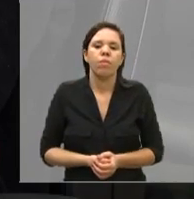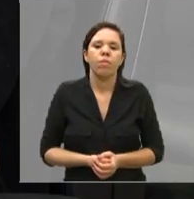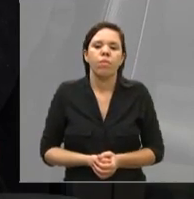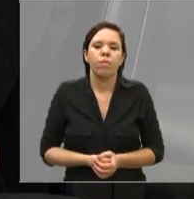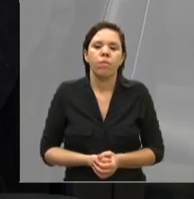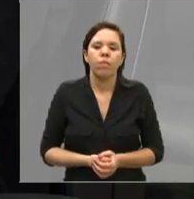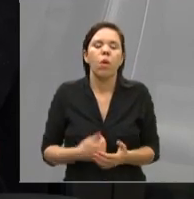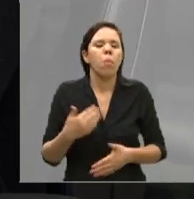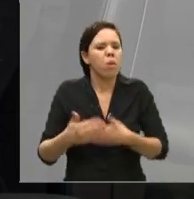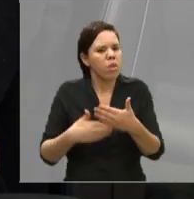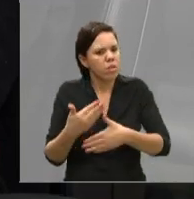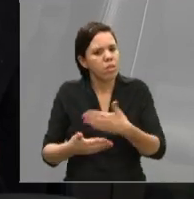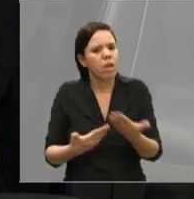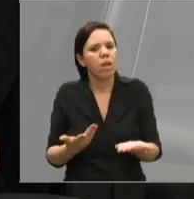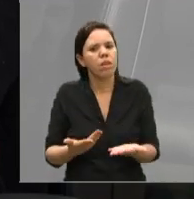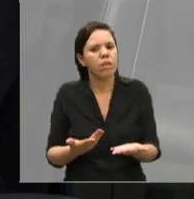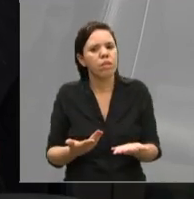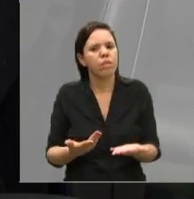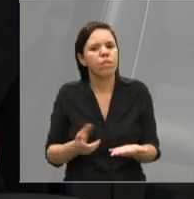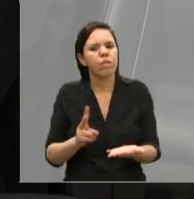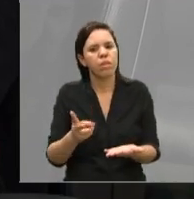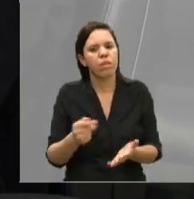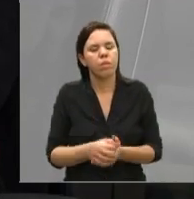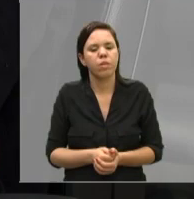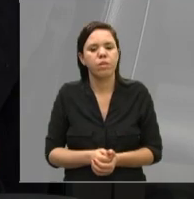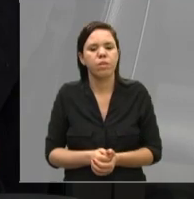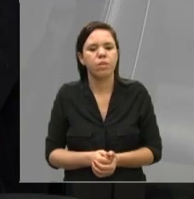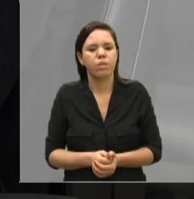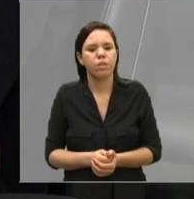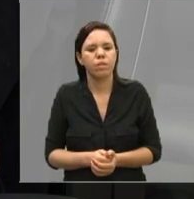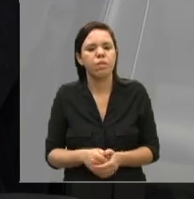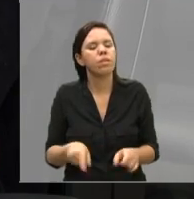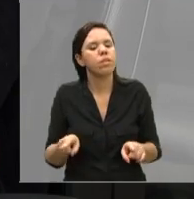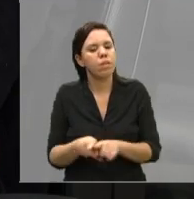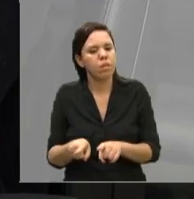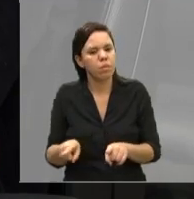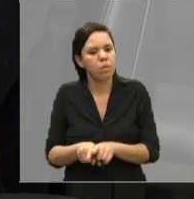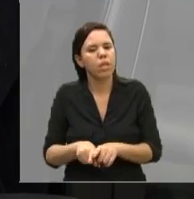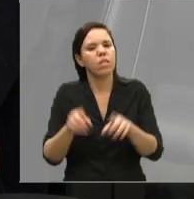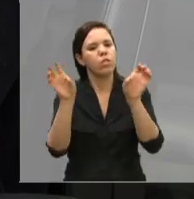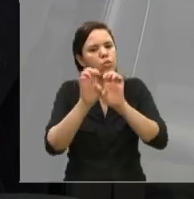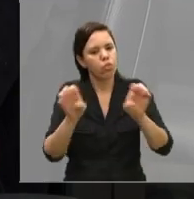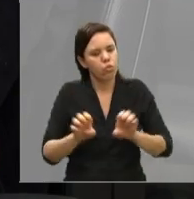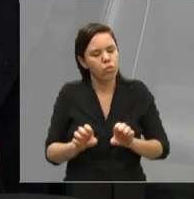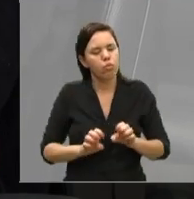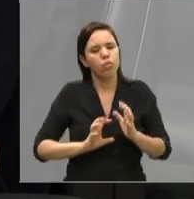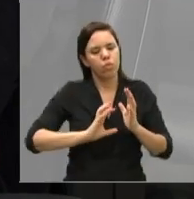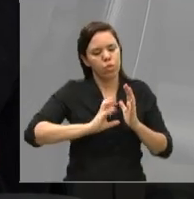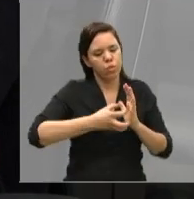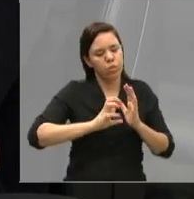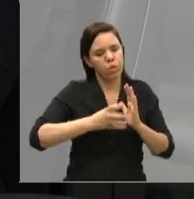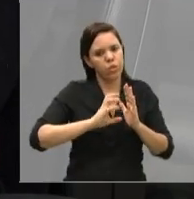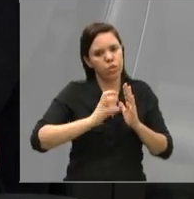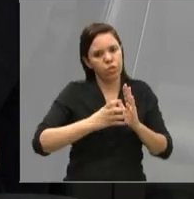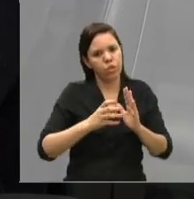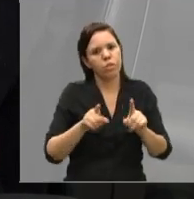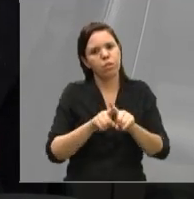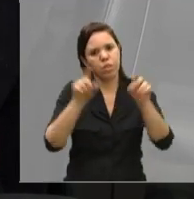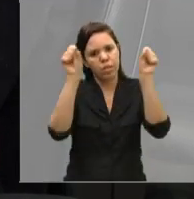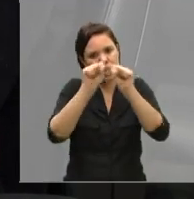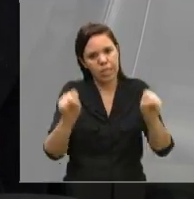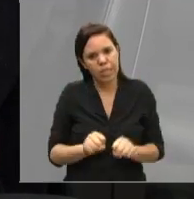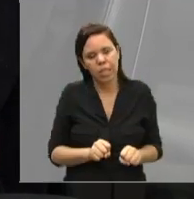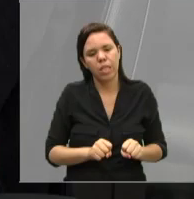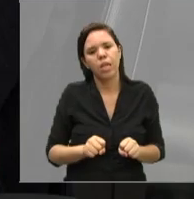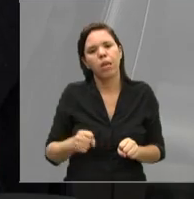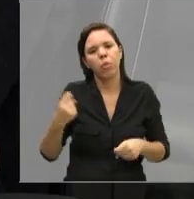Um processo de provar cotidianamente isso. E também a própria estrutura dos partidos. No sistema político